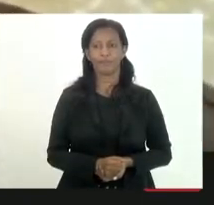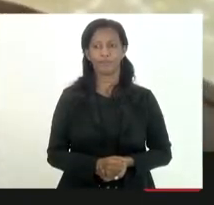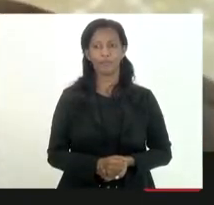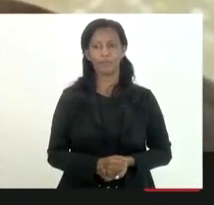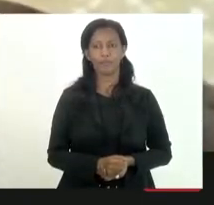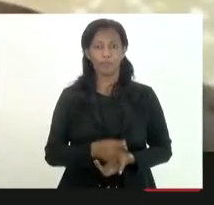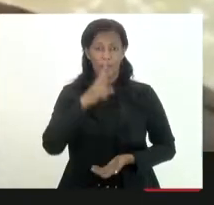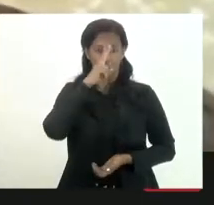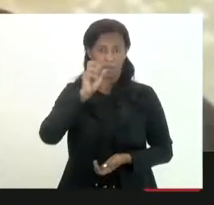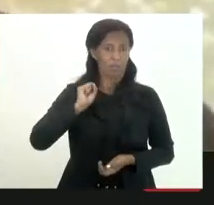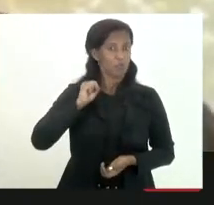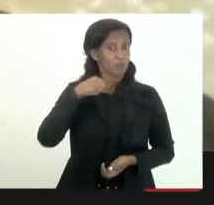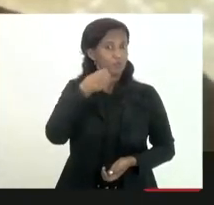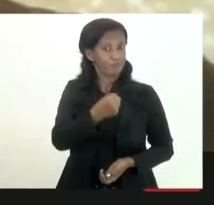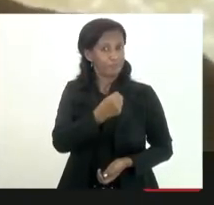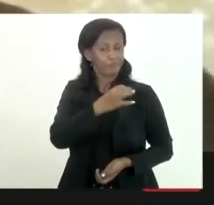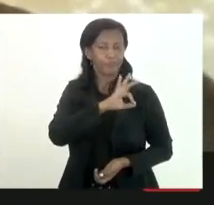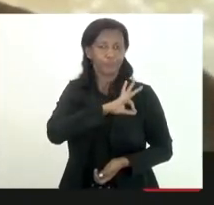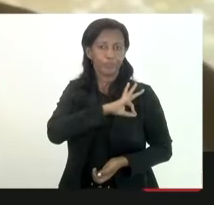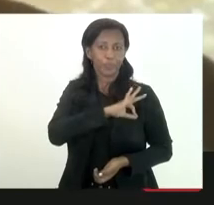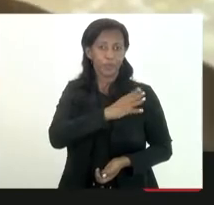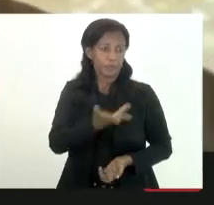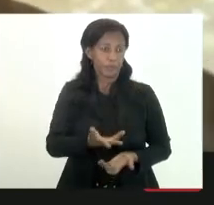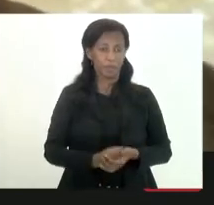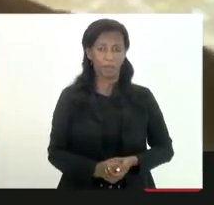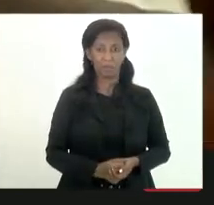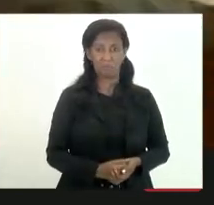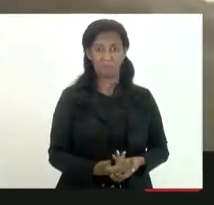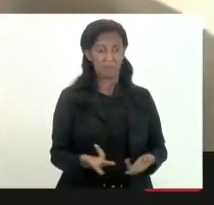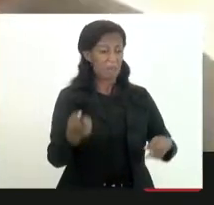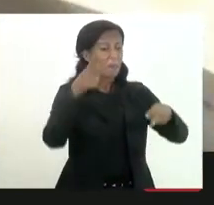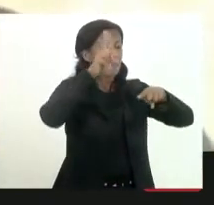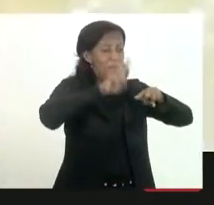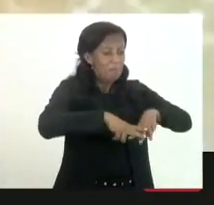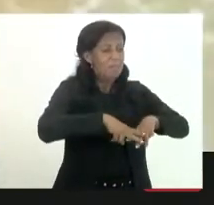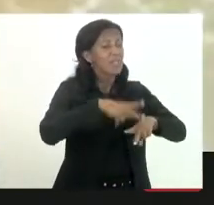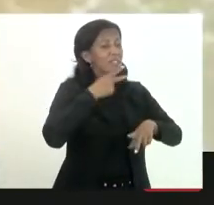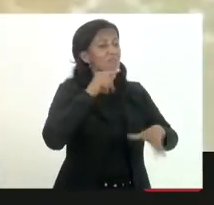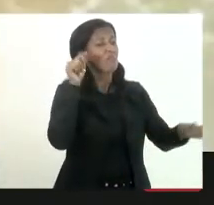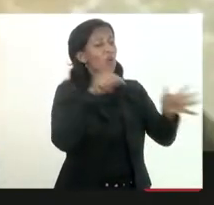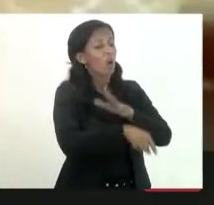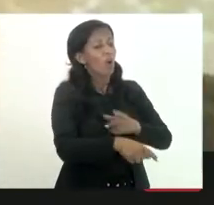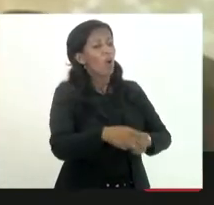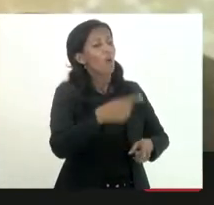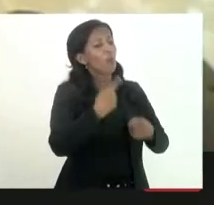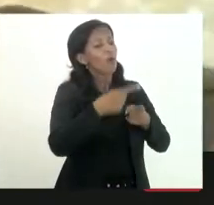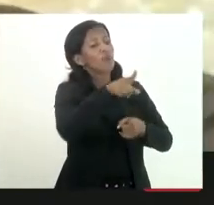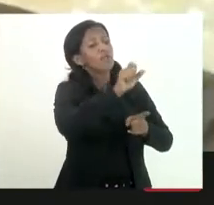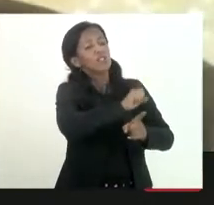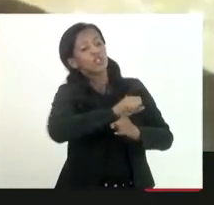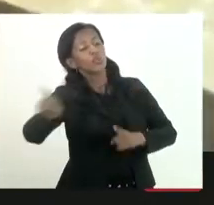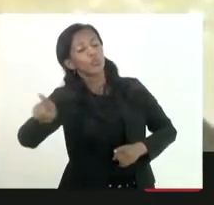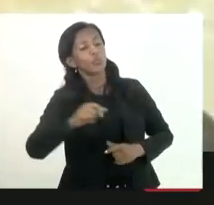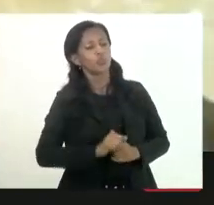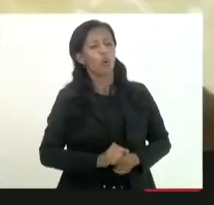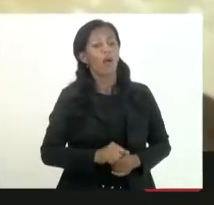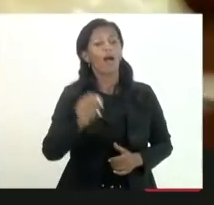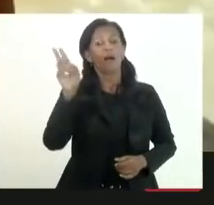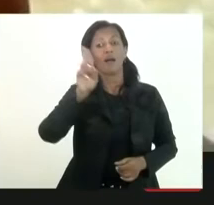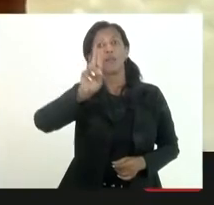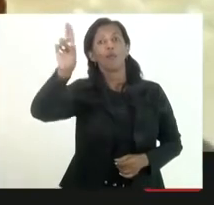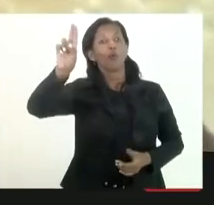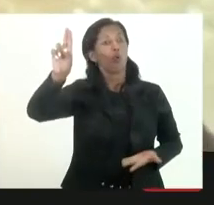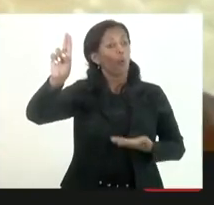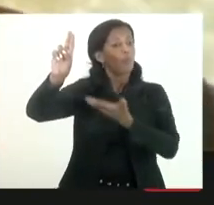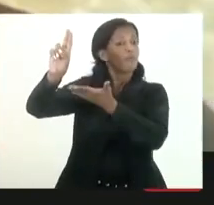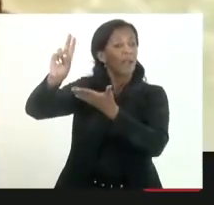das forças policiais, prender um sujeito que se identificar. Vem cá, por que você expulsou o terreiro? Ah, porque foi a mando do fulano de tal. Não, porque